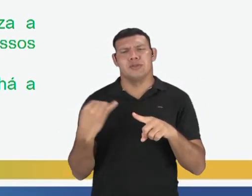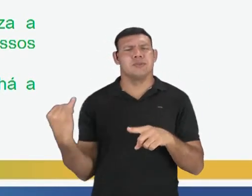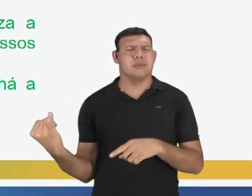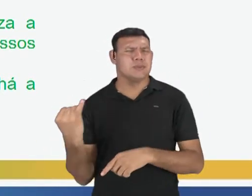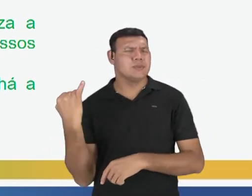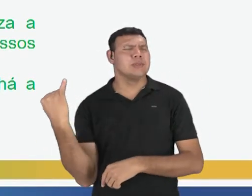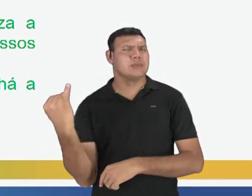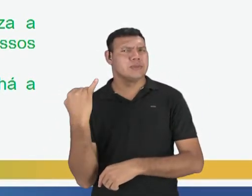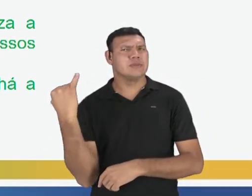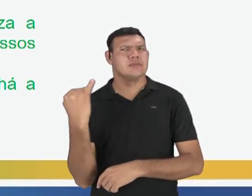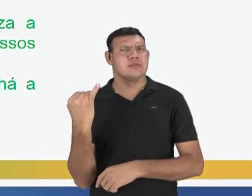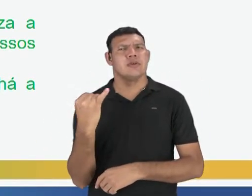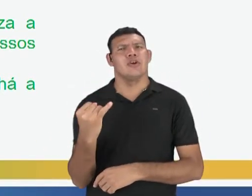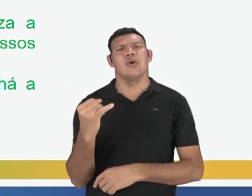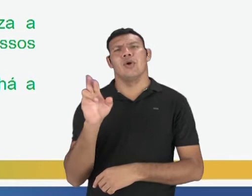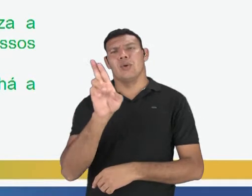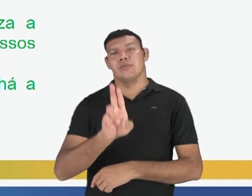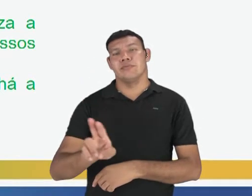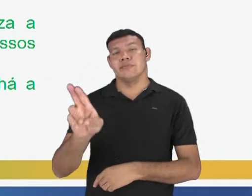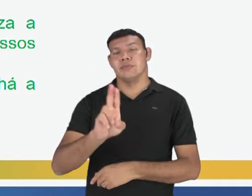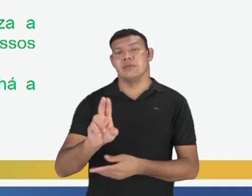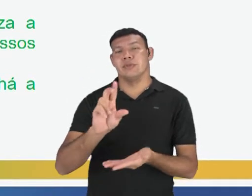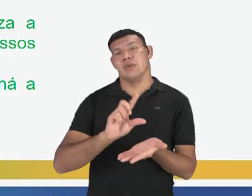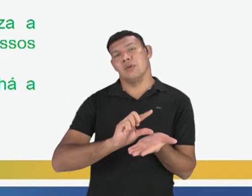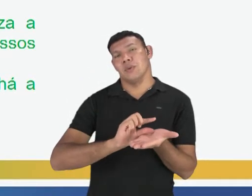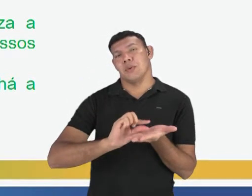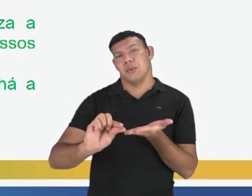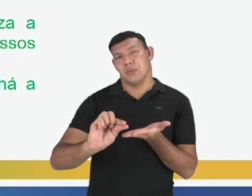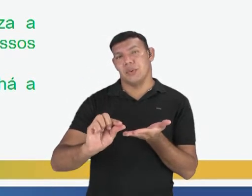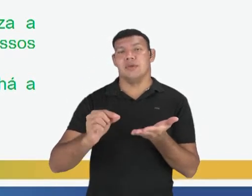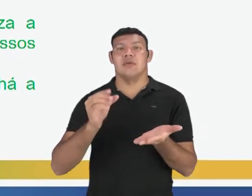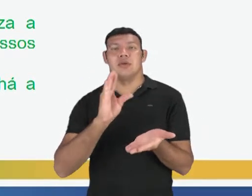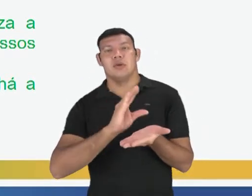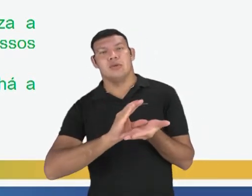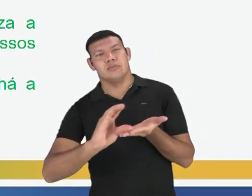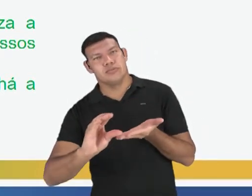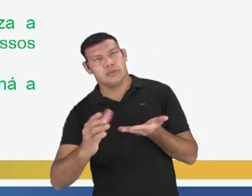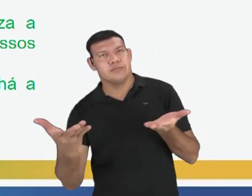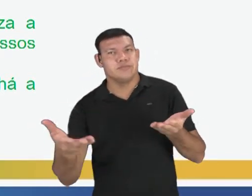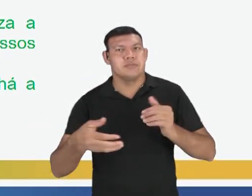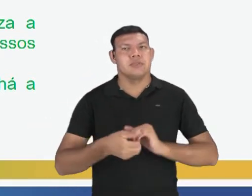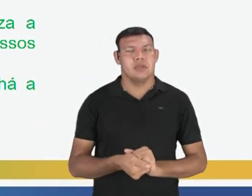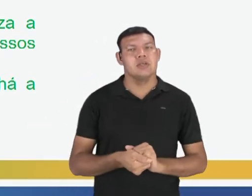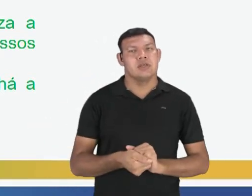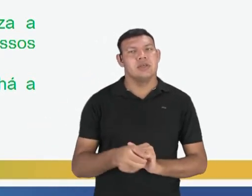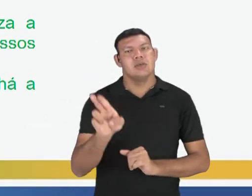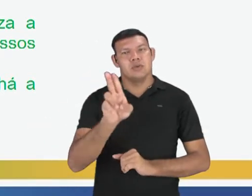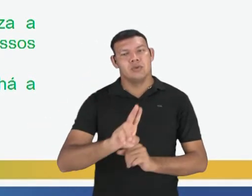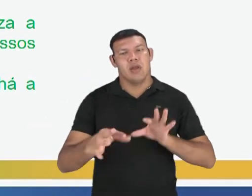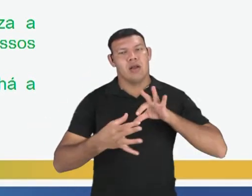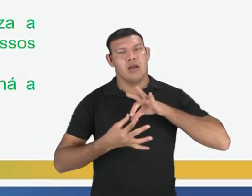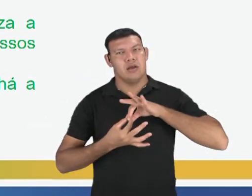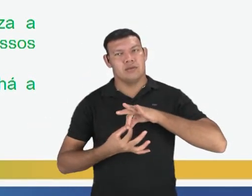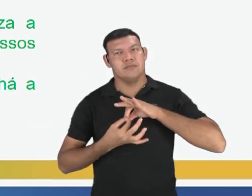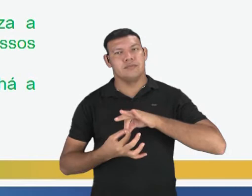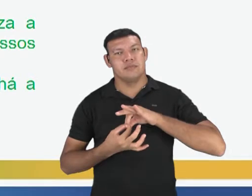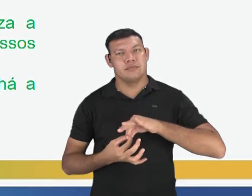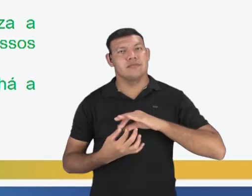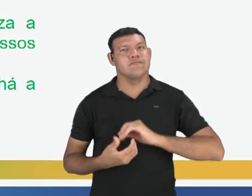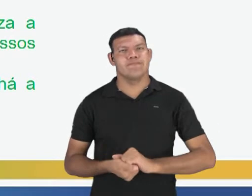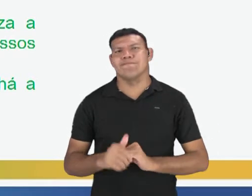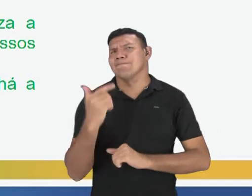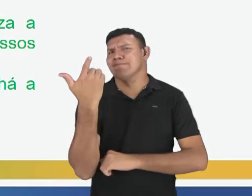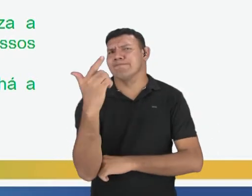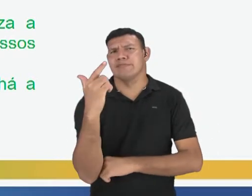ela usa um versículo, uma Bíblia, uma teoria de um guru espiritual e elas não estão sujeitas a